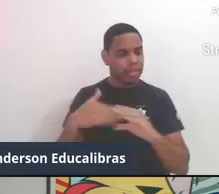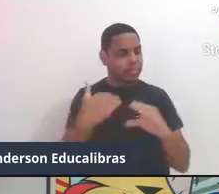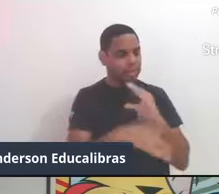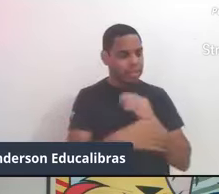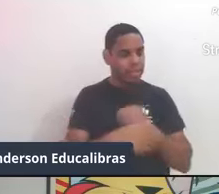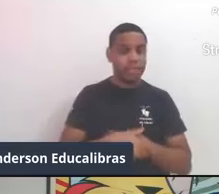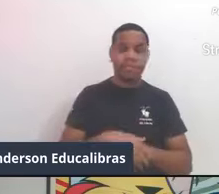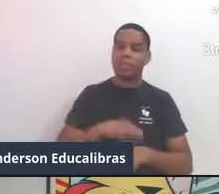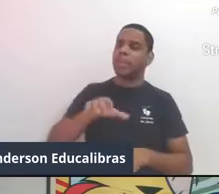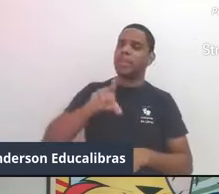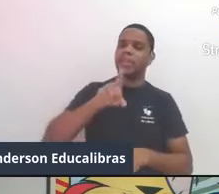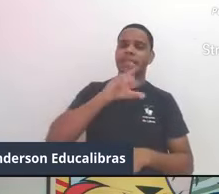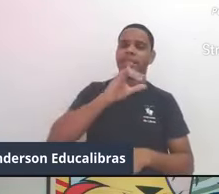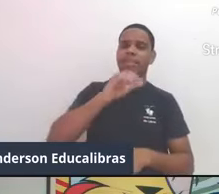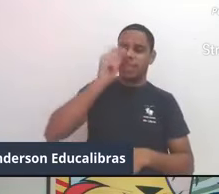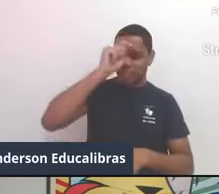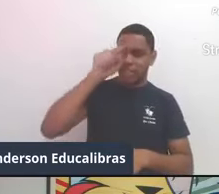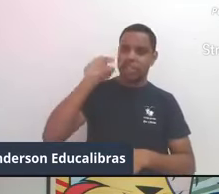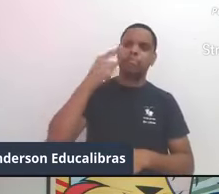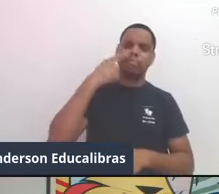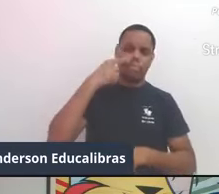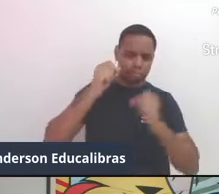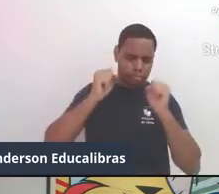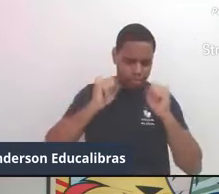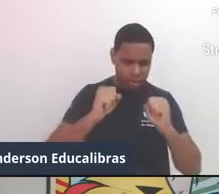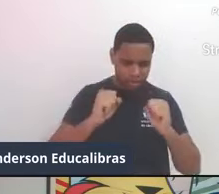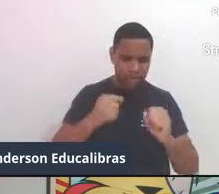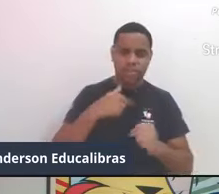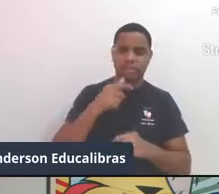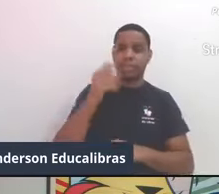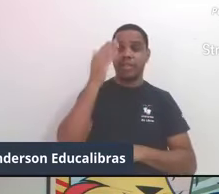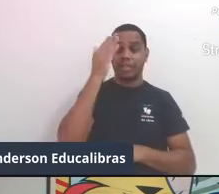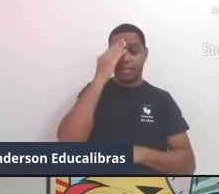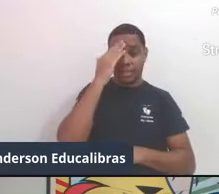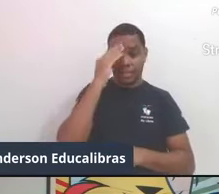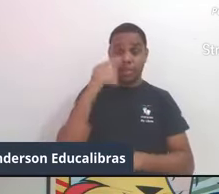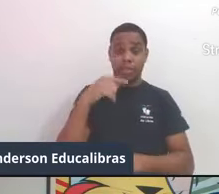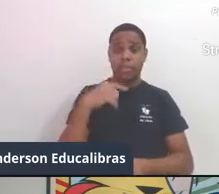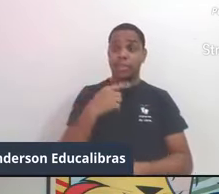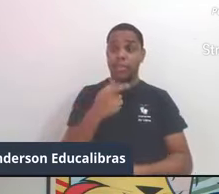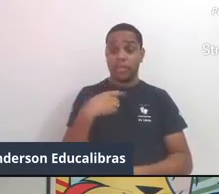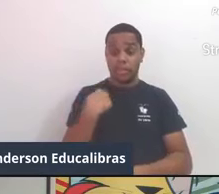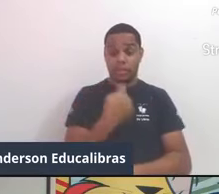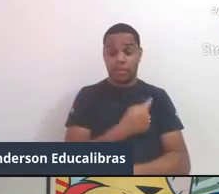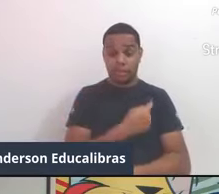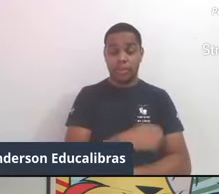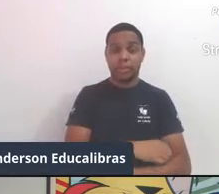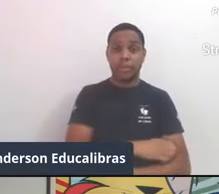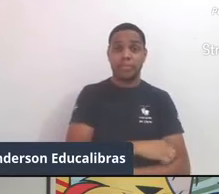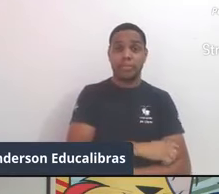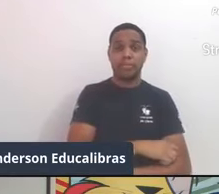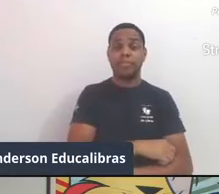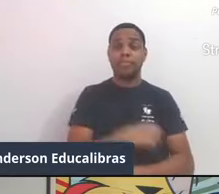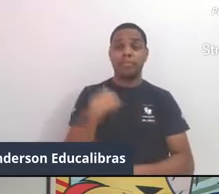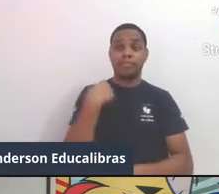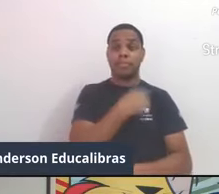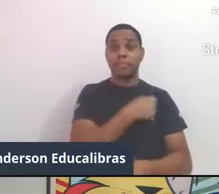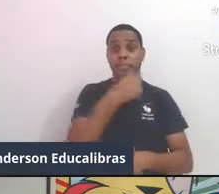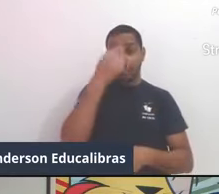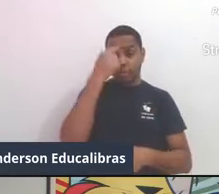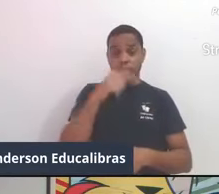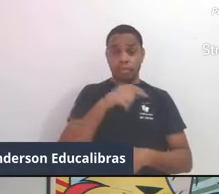Cid, pode contar conosco. Você sabe que na nossa perspectiva de